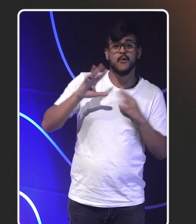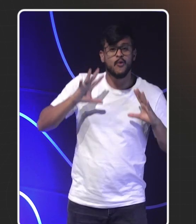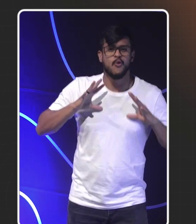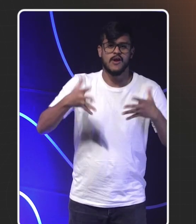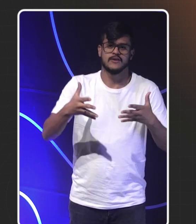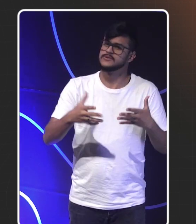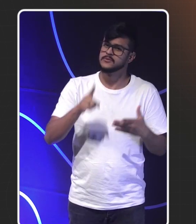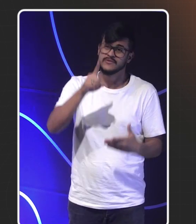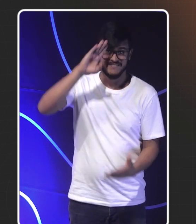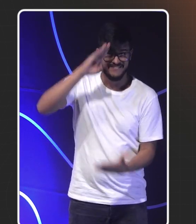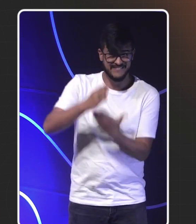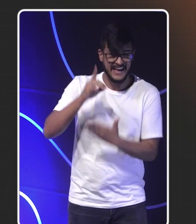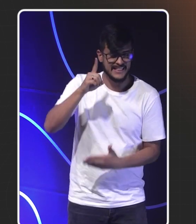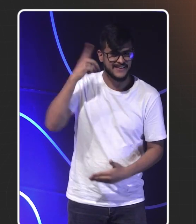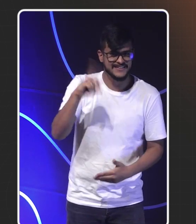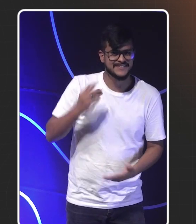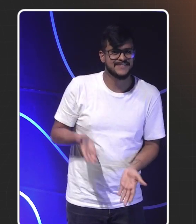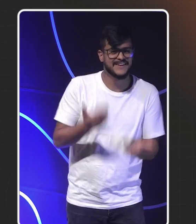fé em Deus e vamos embora.